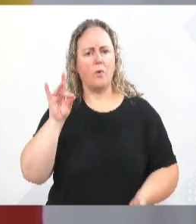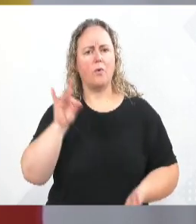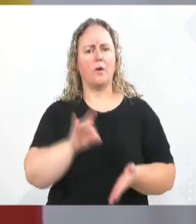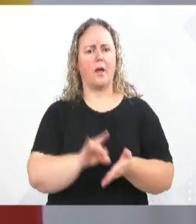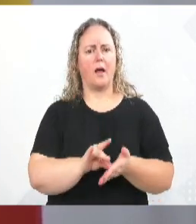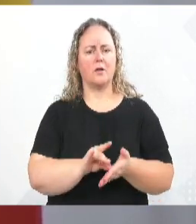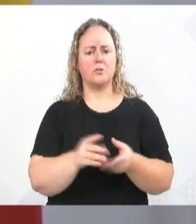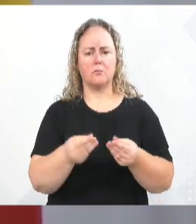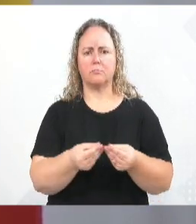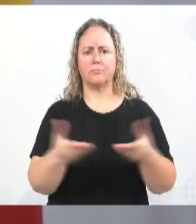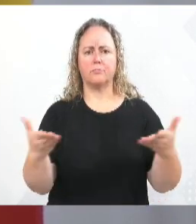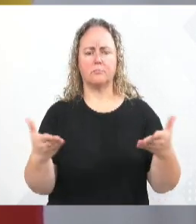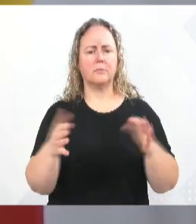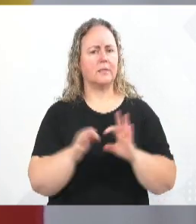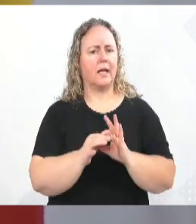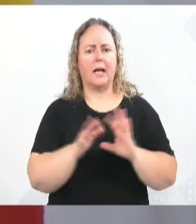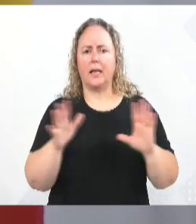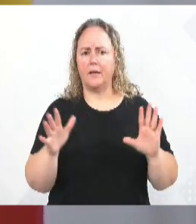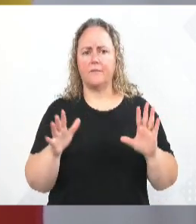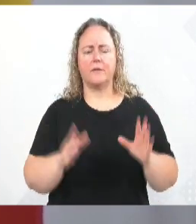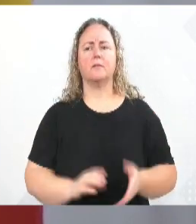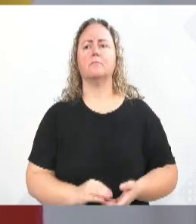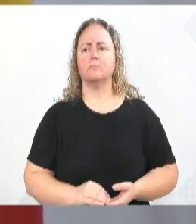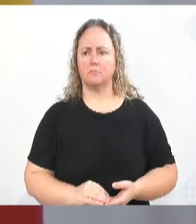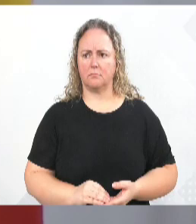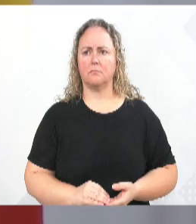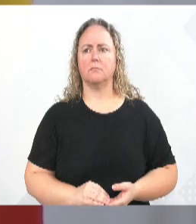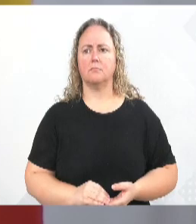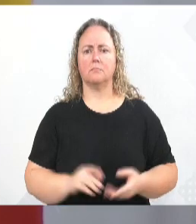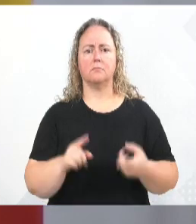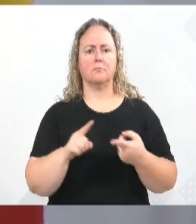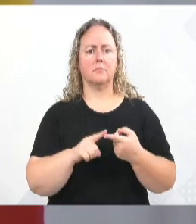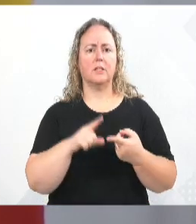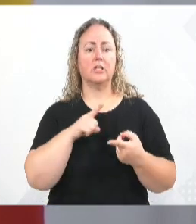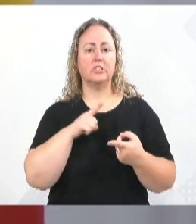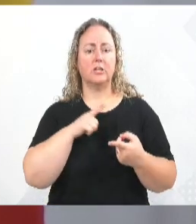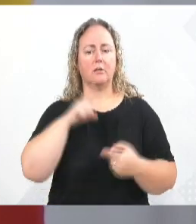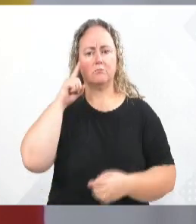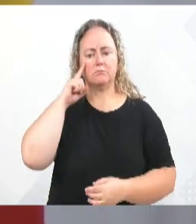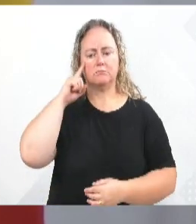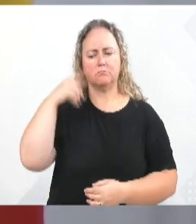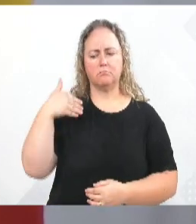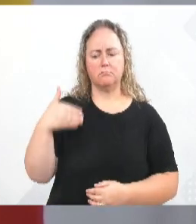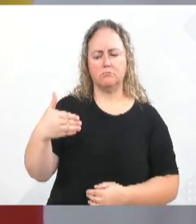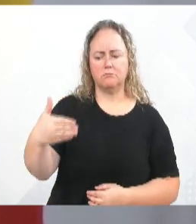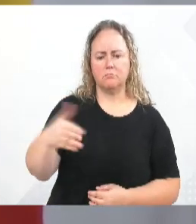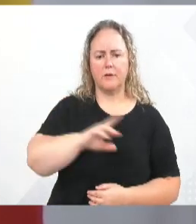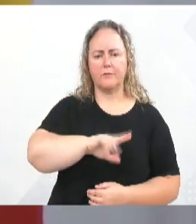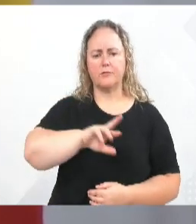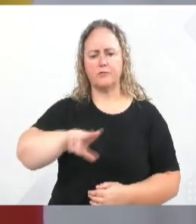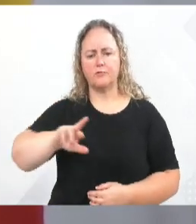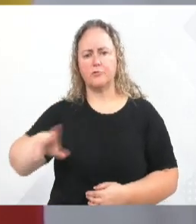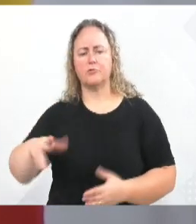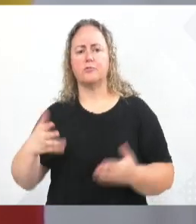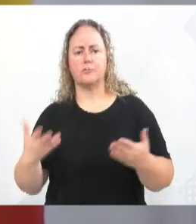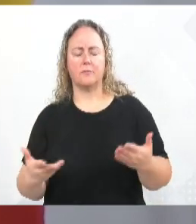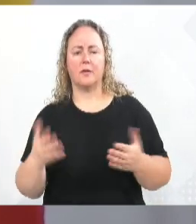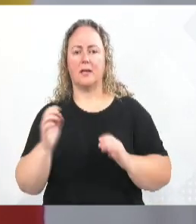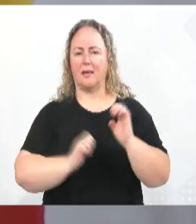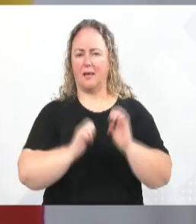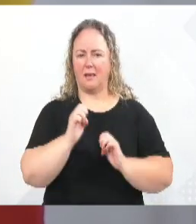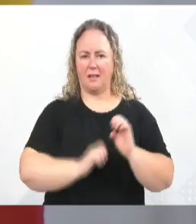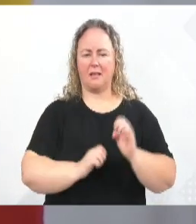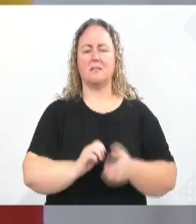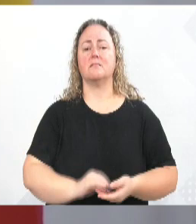de transporte, vereador professor Gilson. A rotina de fluxo de veículos de transporte público na